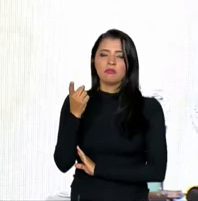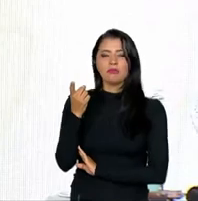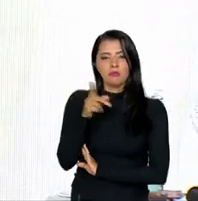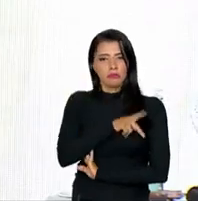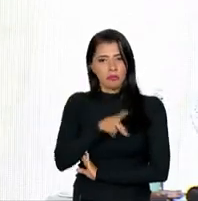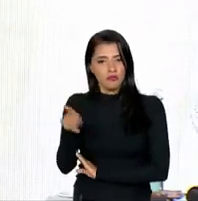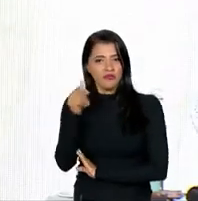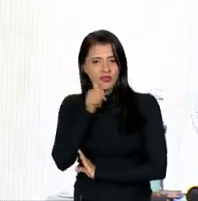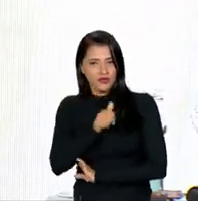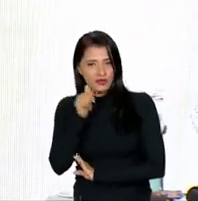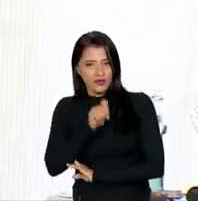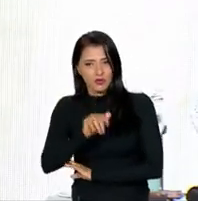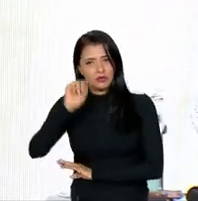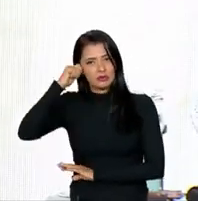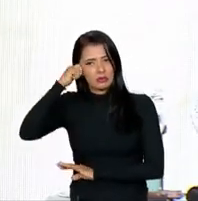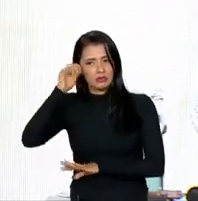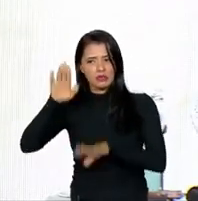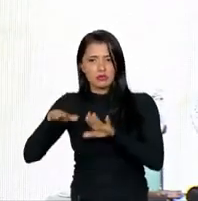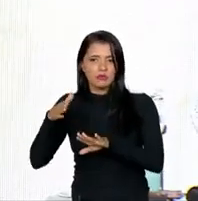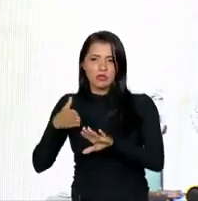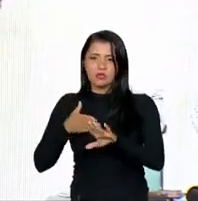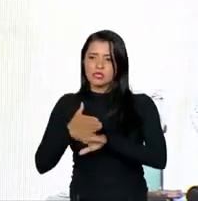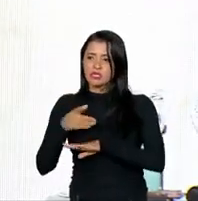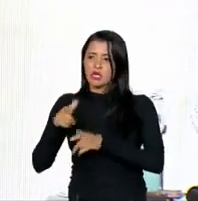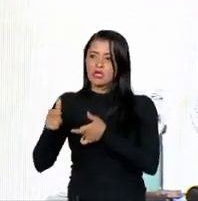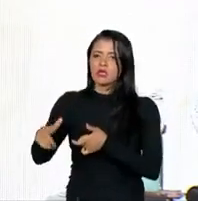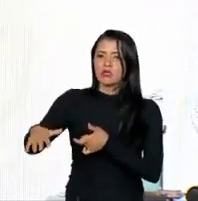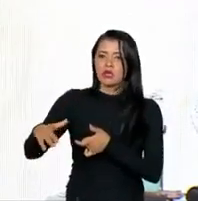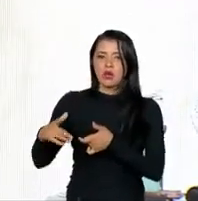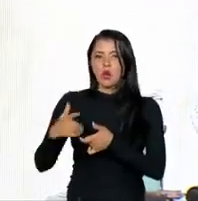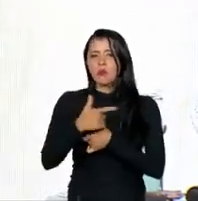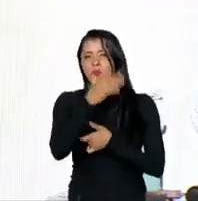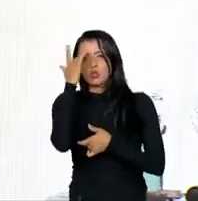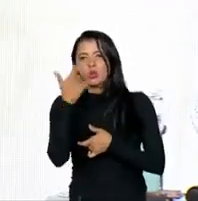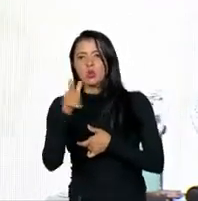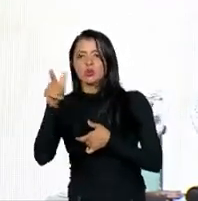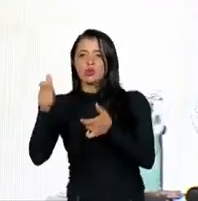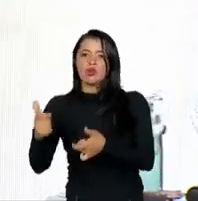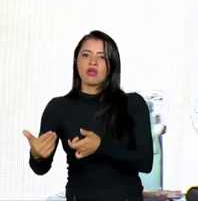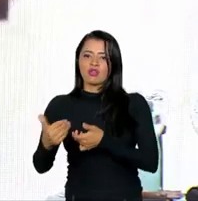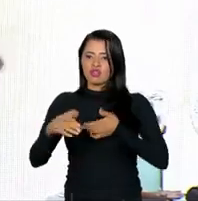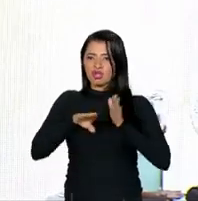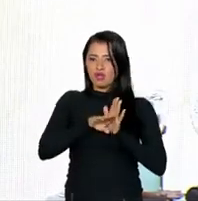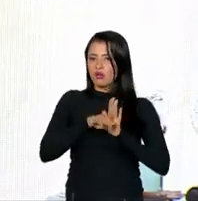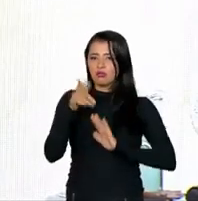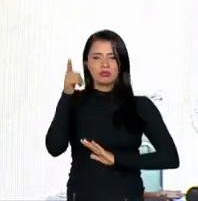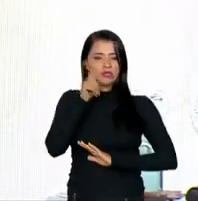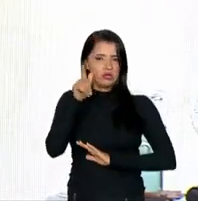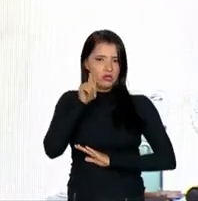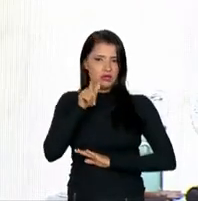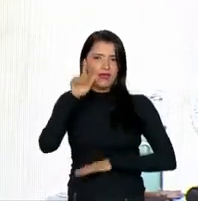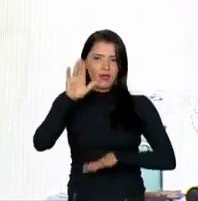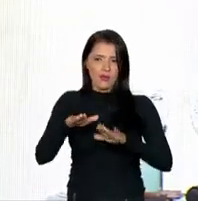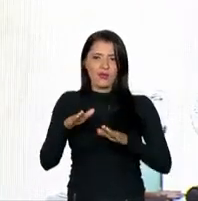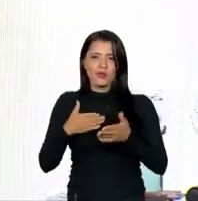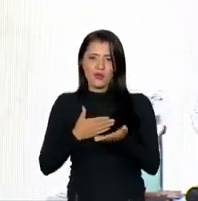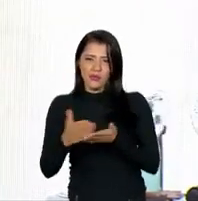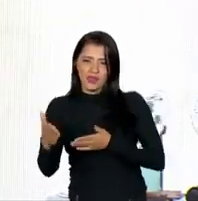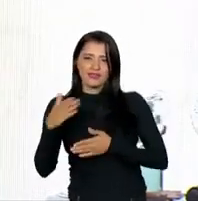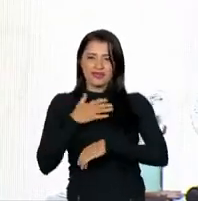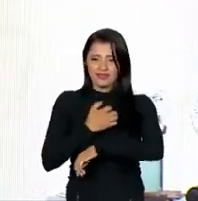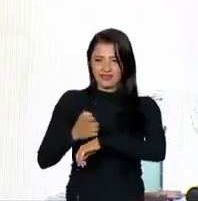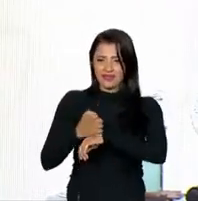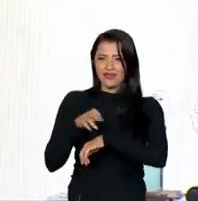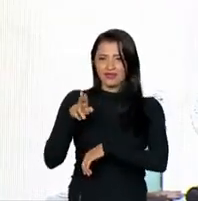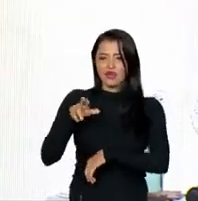conseguia sair da Maré ou as pessoas que moravam em outras áreas não conseguiam chegar. E quando a gente começa a dar aula e fazer estágio na UERJ, a gente